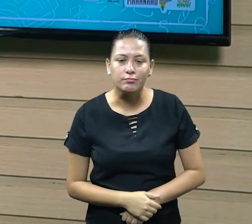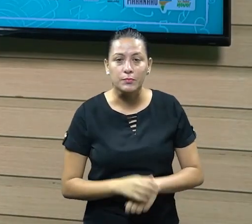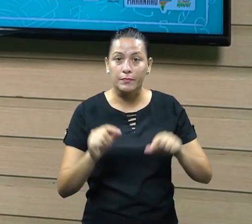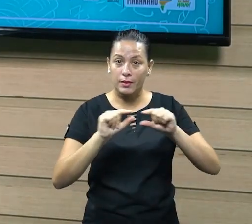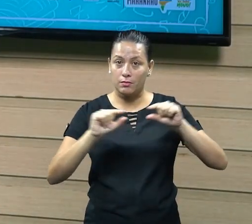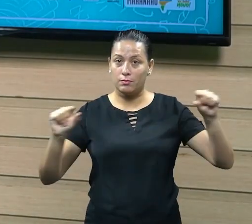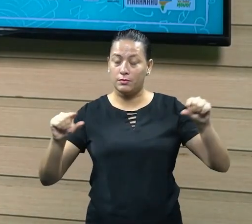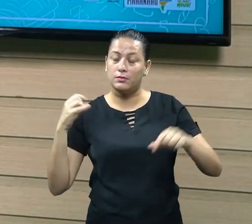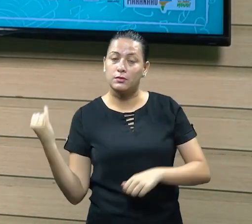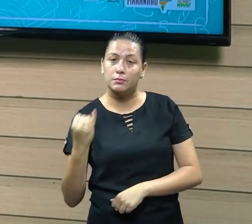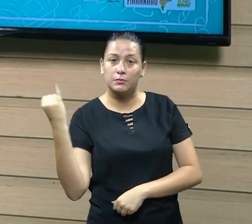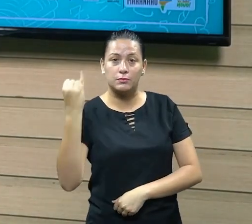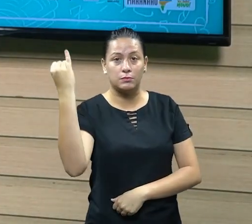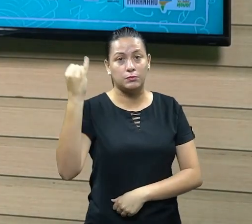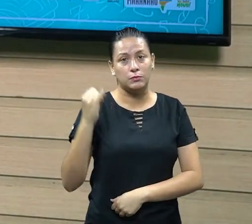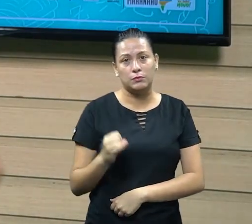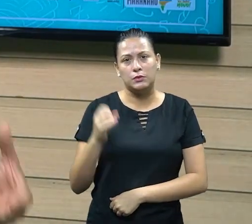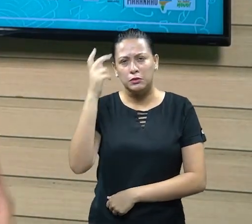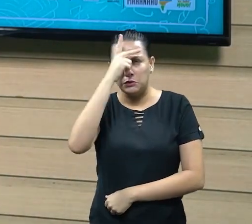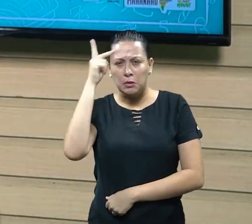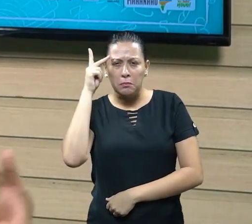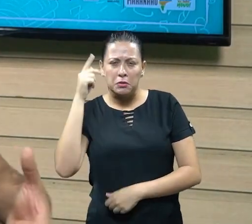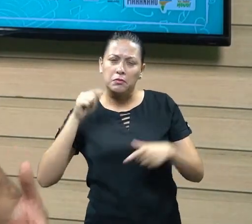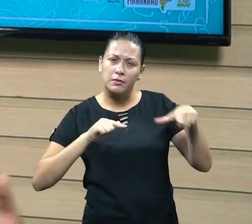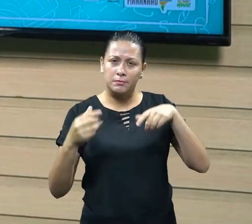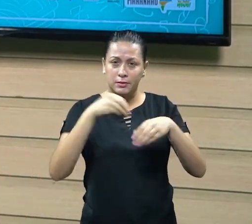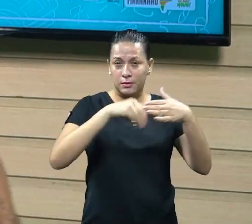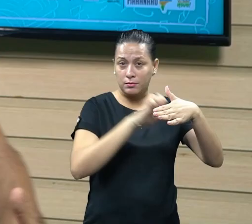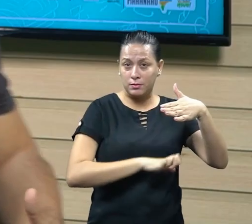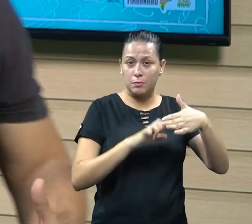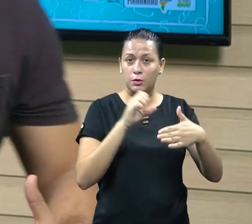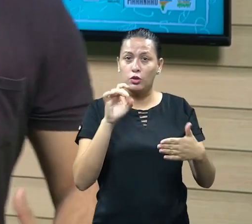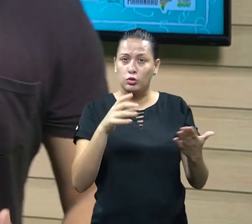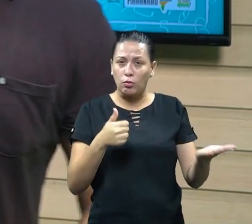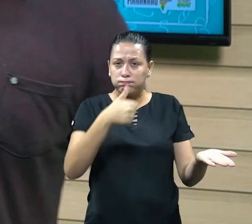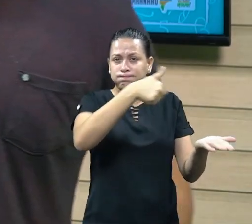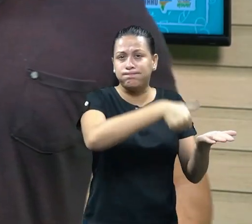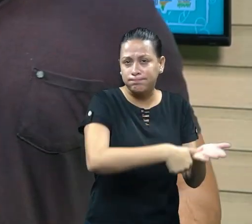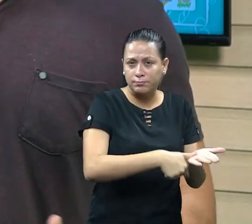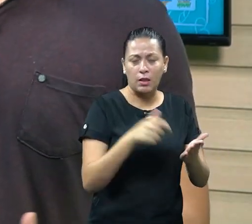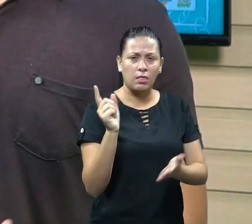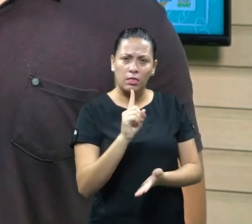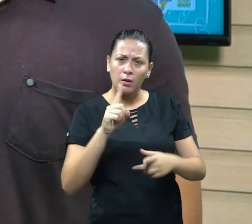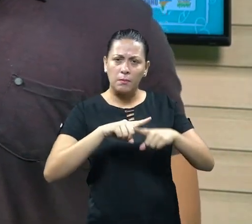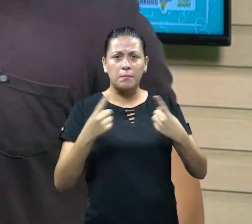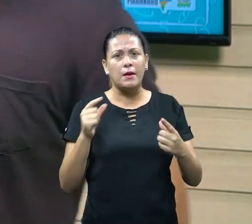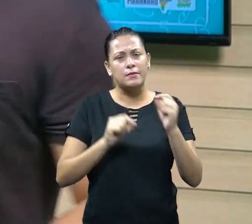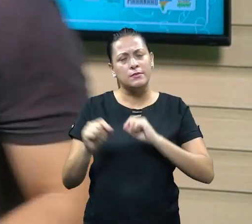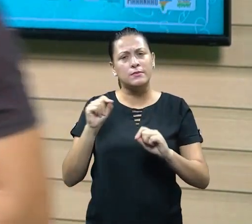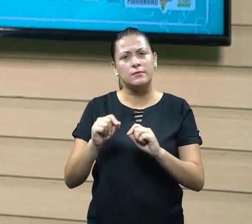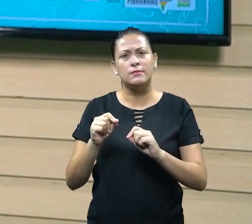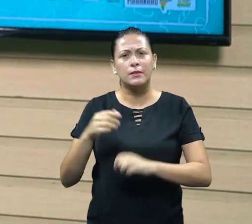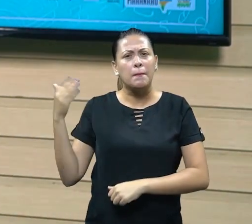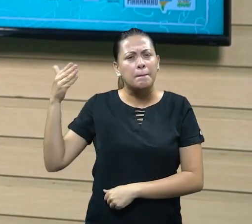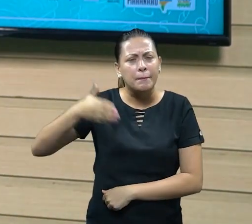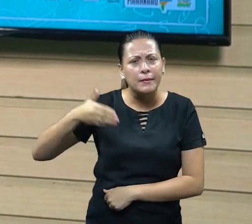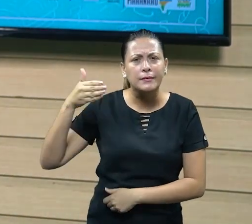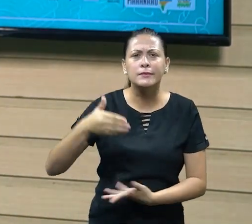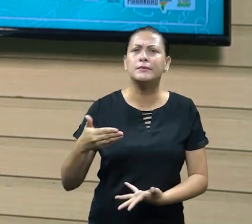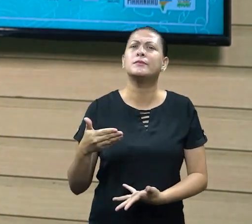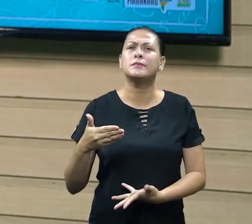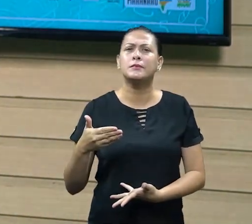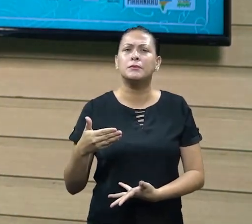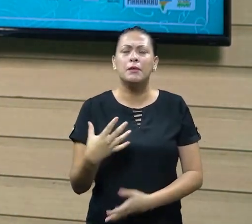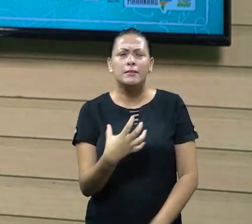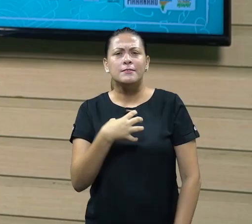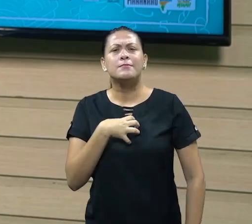na questão do funcionário, não é só ele bater ponto, tu tem que integrar. Fazer com que ele se sinta dono, se sinta parceiro, pode não ser dono de documento, mas